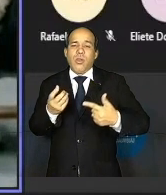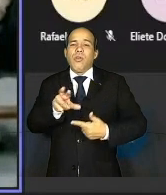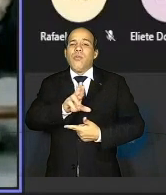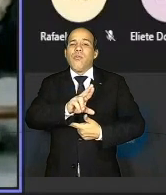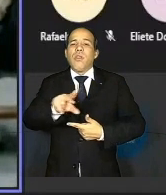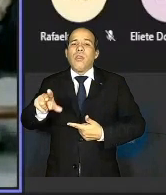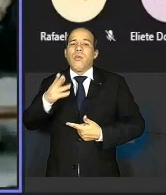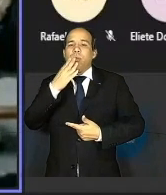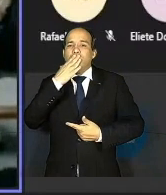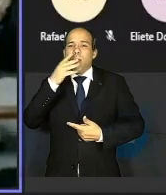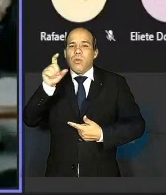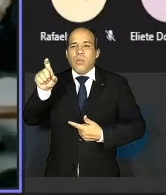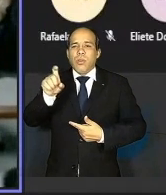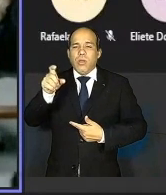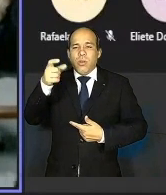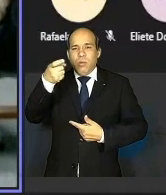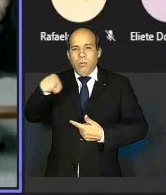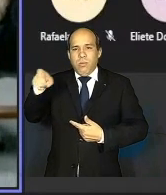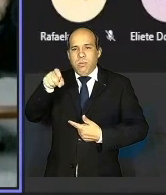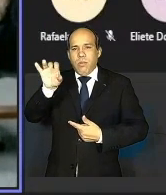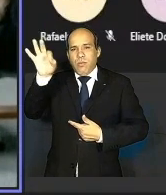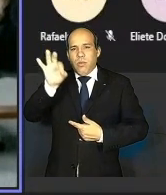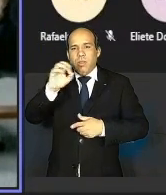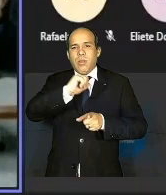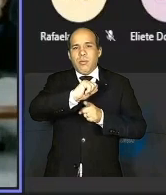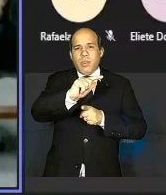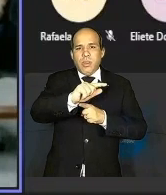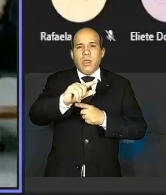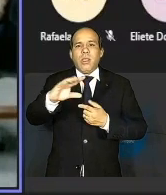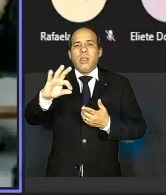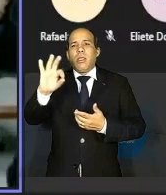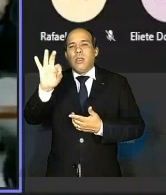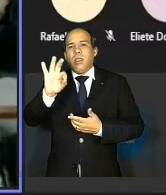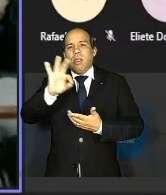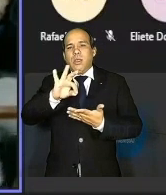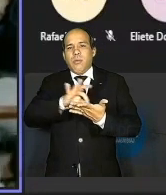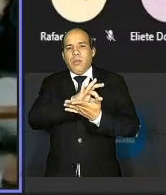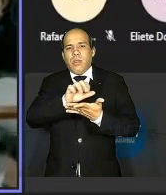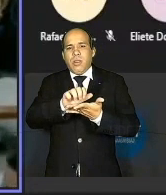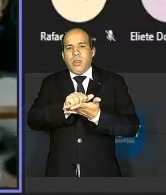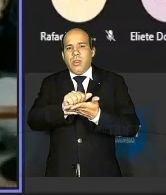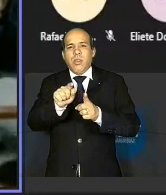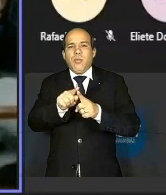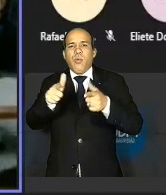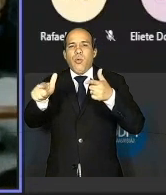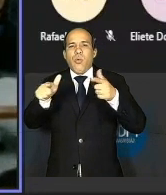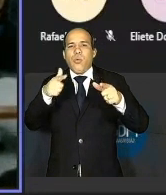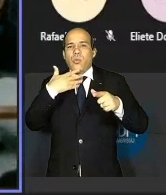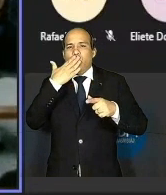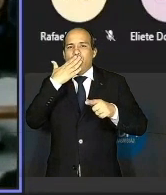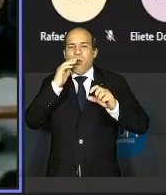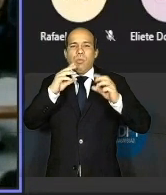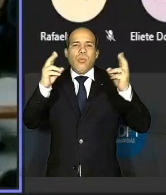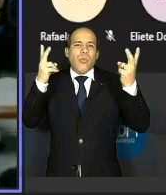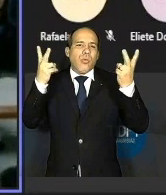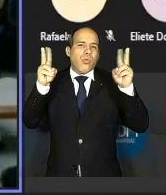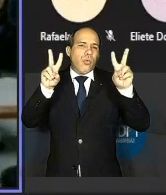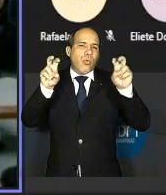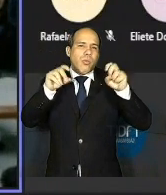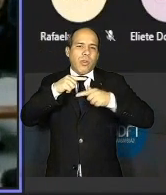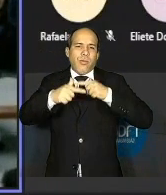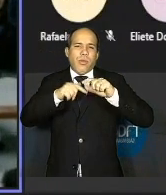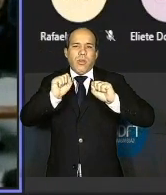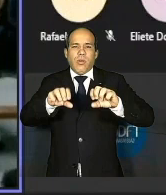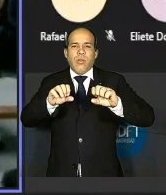várias formas de encargos financeiros, dentre elas as mensalidades, mas também taxa de matrícula e outros ônus incidentes sobre a